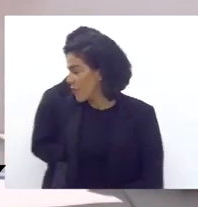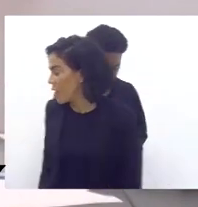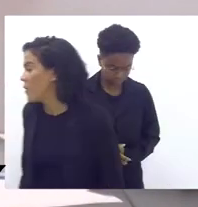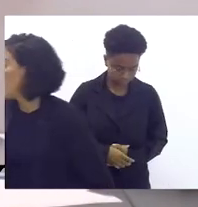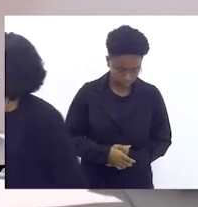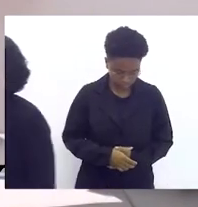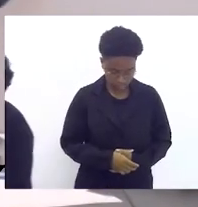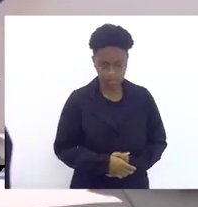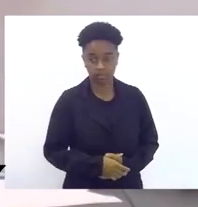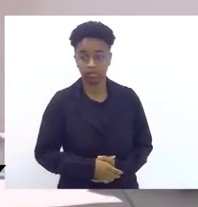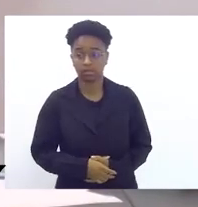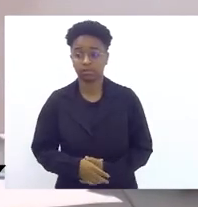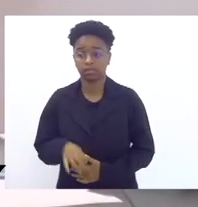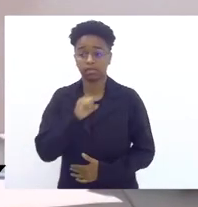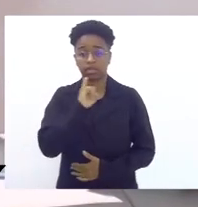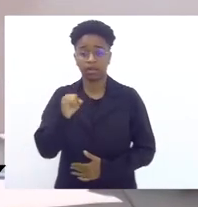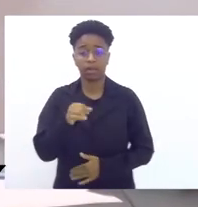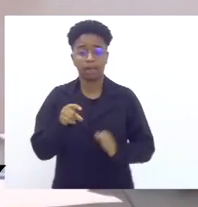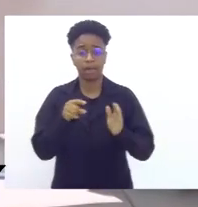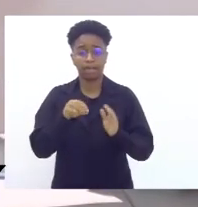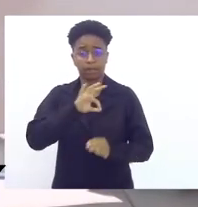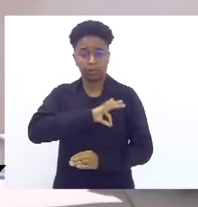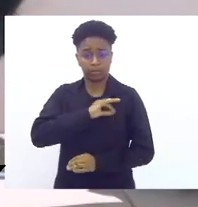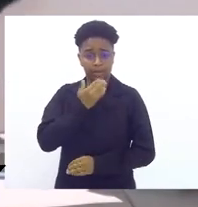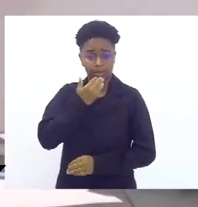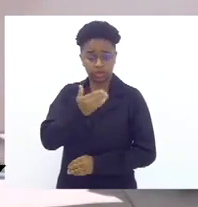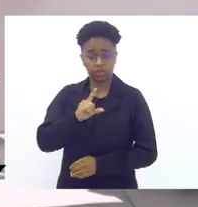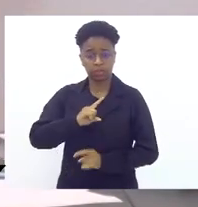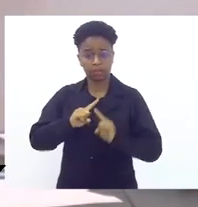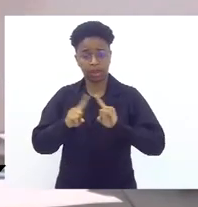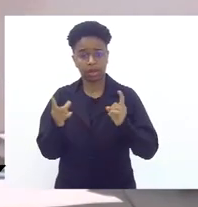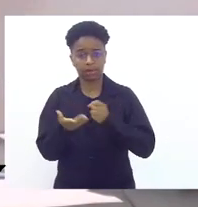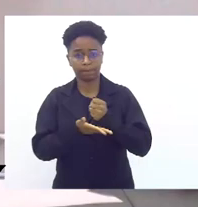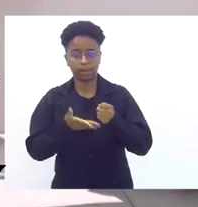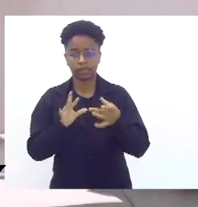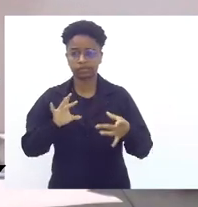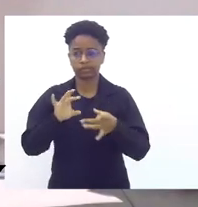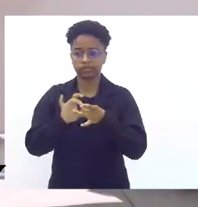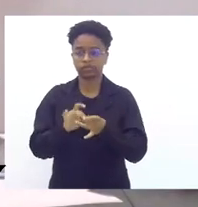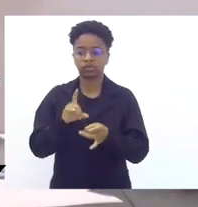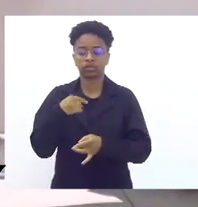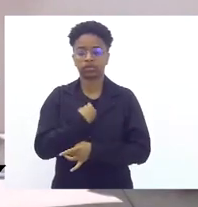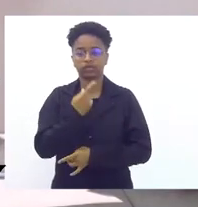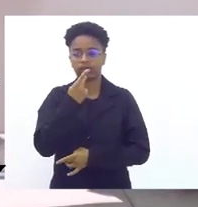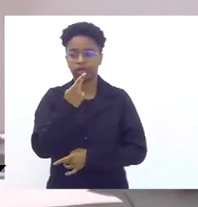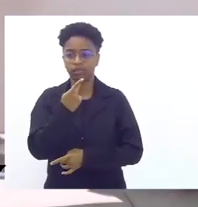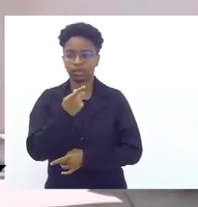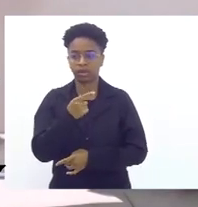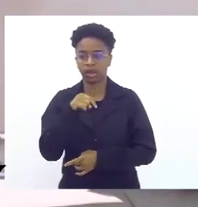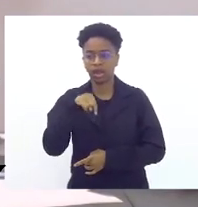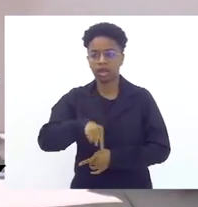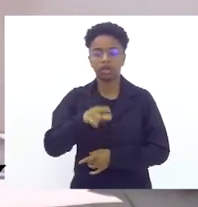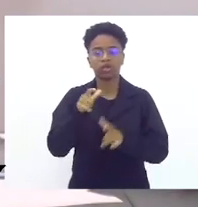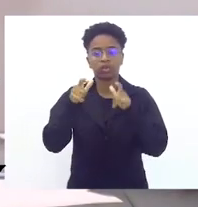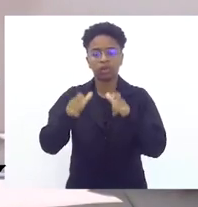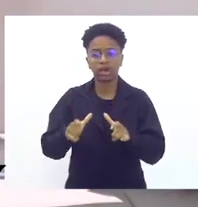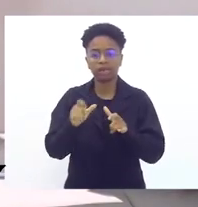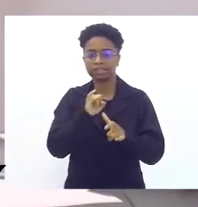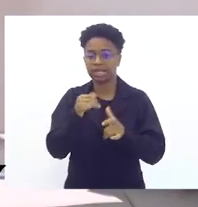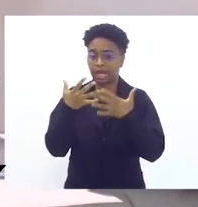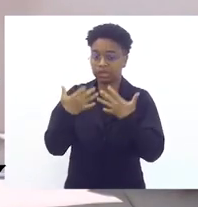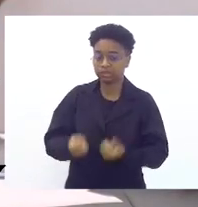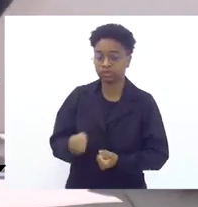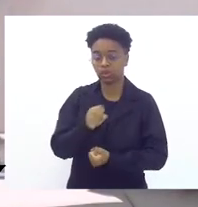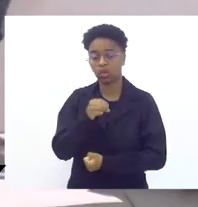da polícia que seja exclusivamente baseado nisso hoje a gente está falando exatamente com a casa que aceita ou não a